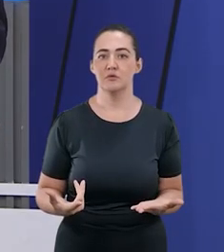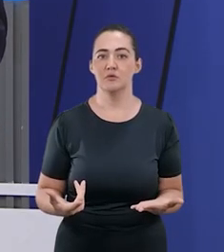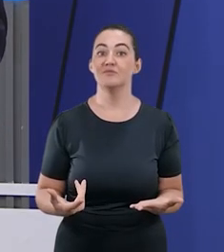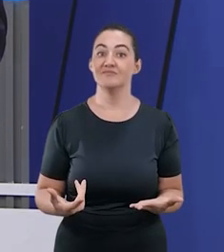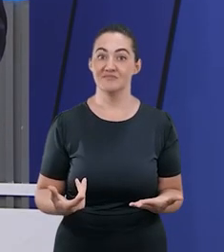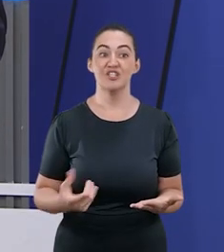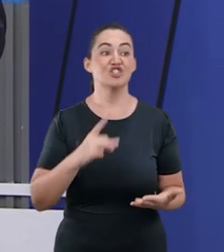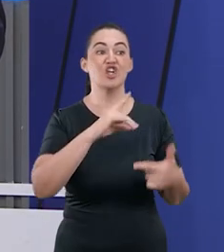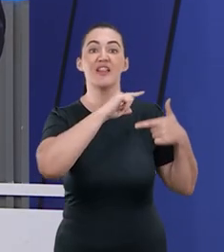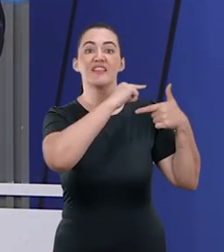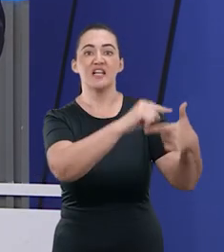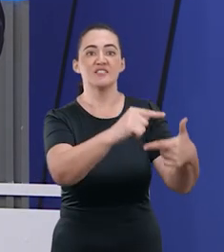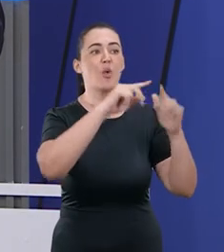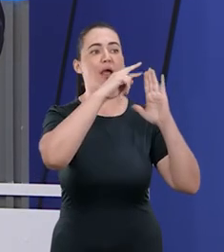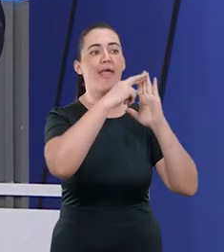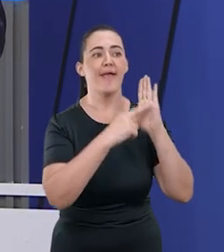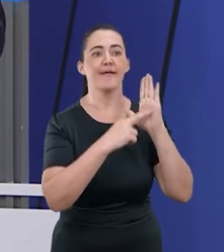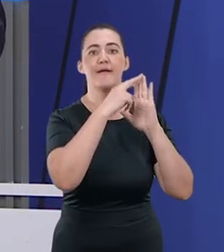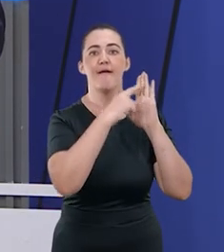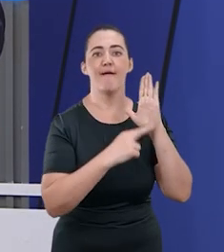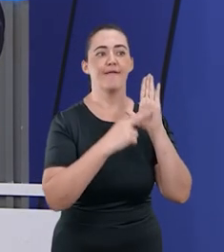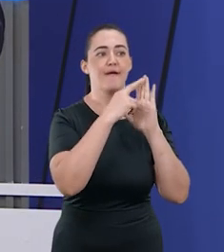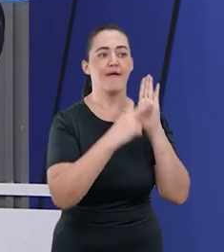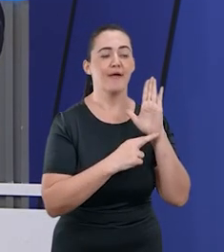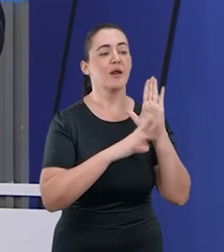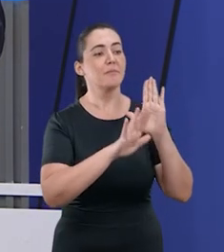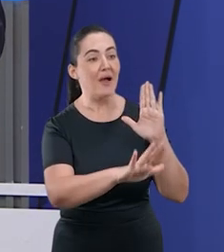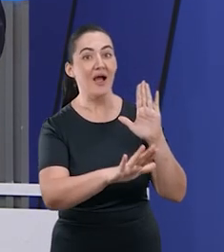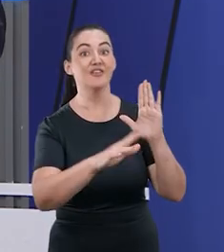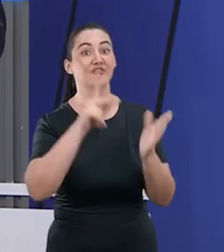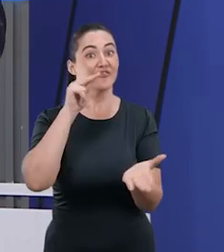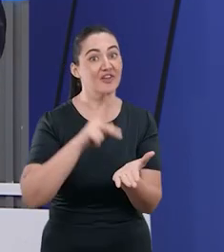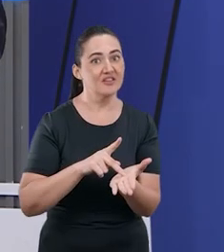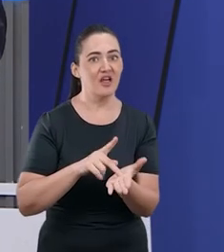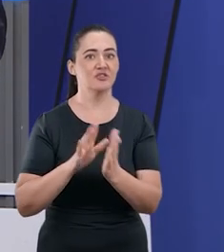tradição significa perdição. Entendeu?